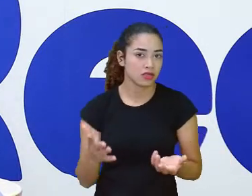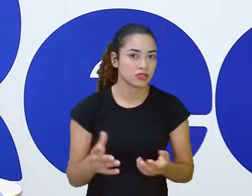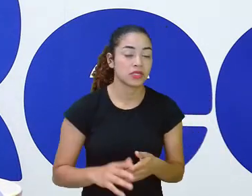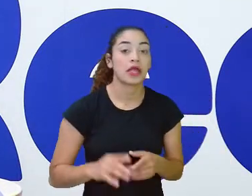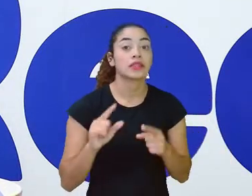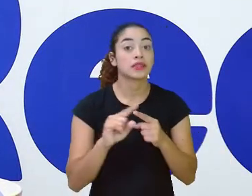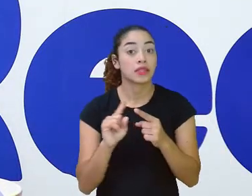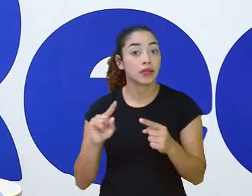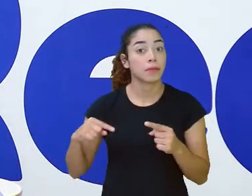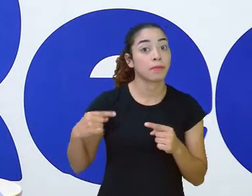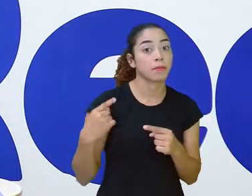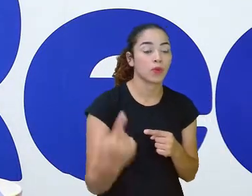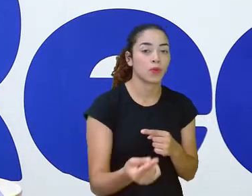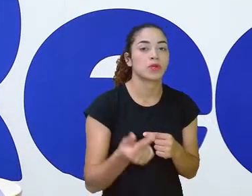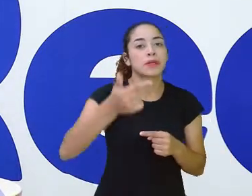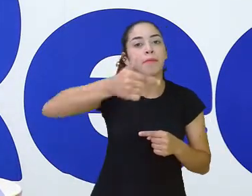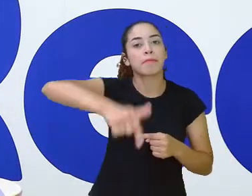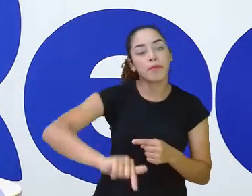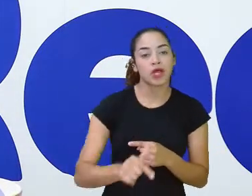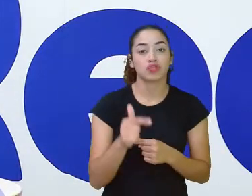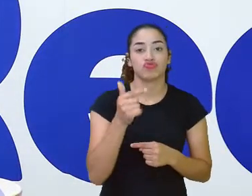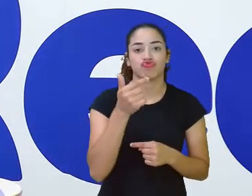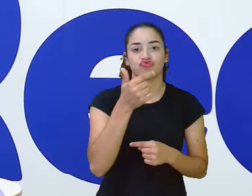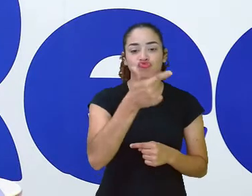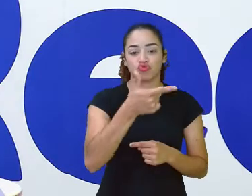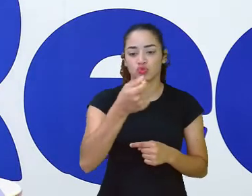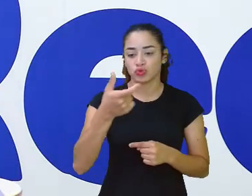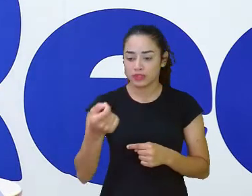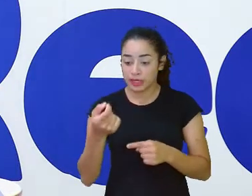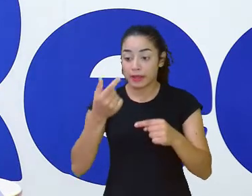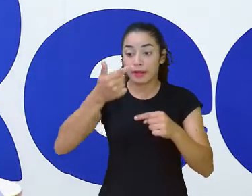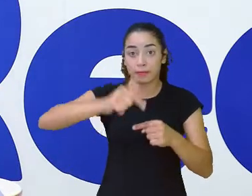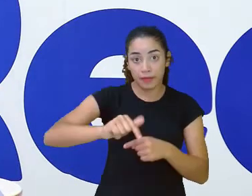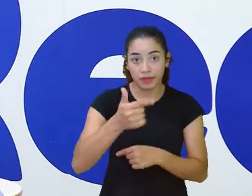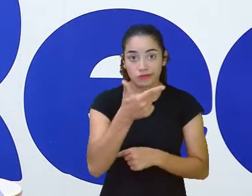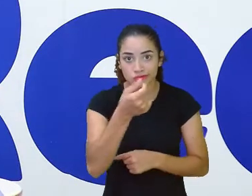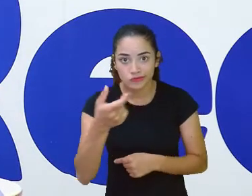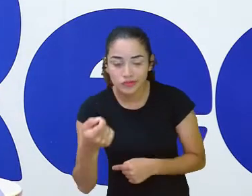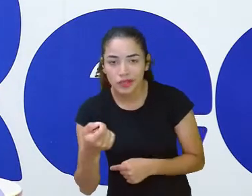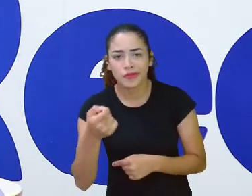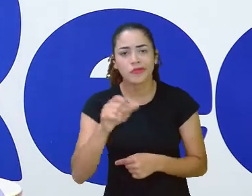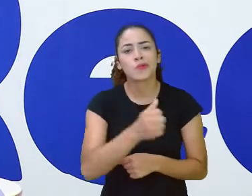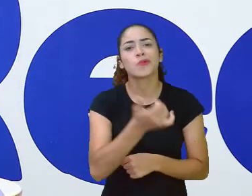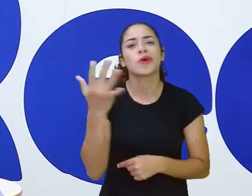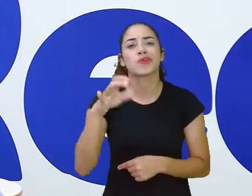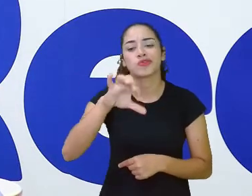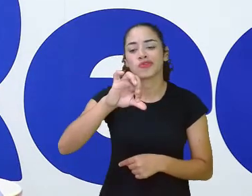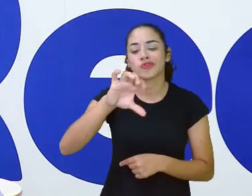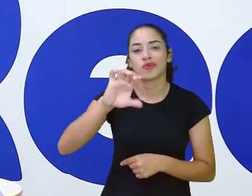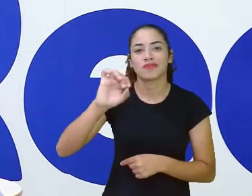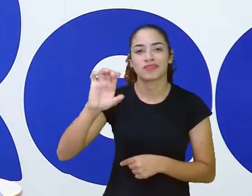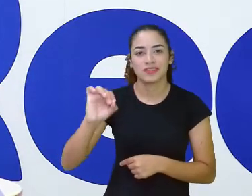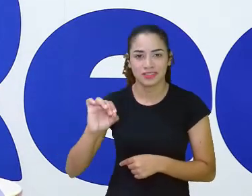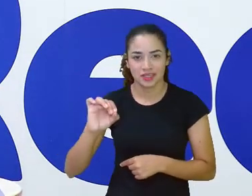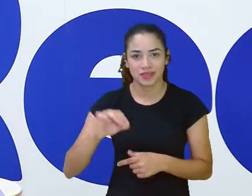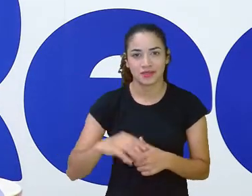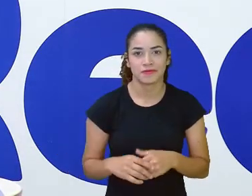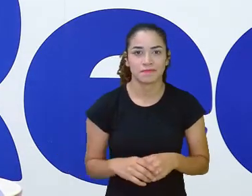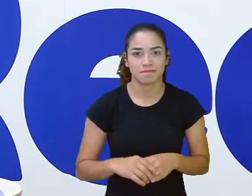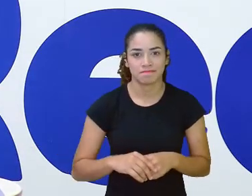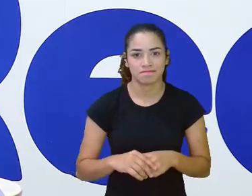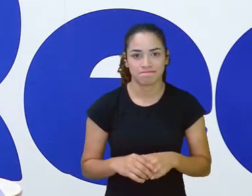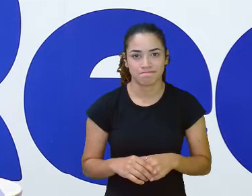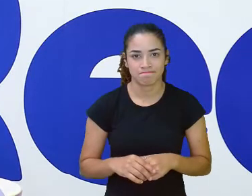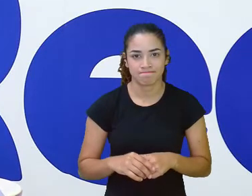depois, ó, mais 2 de 200 ia dar quanto? 900 ml. e ia ficar faltando o quê? 100 ml, que